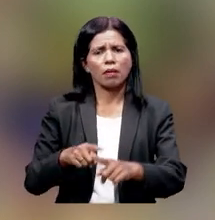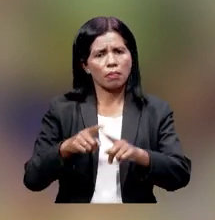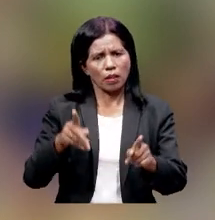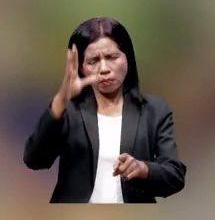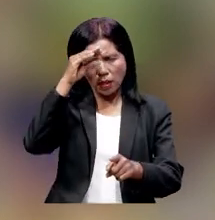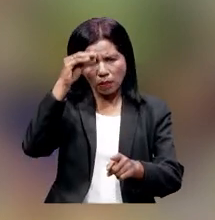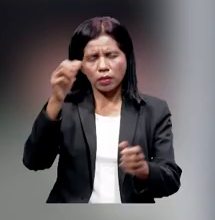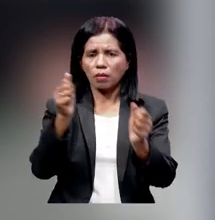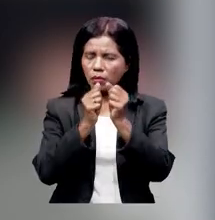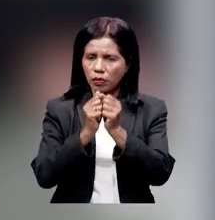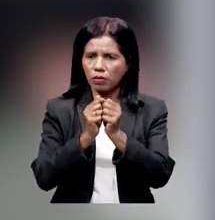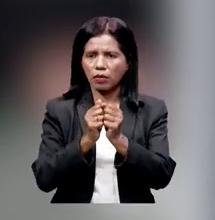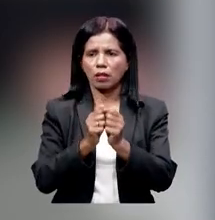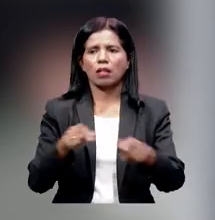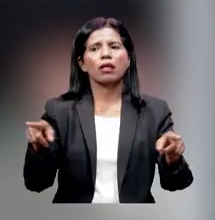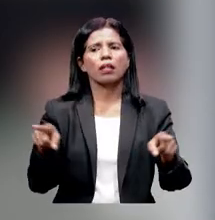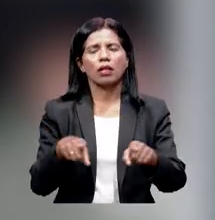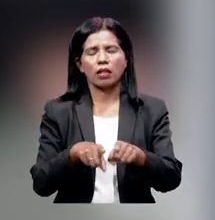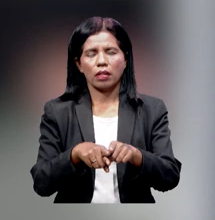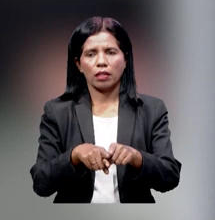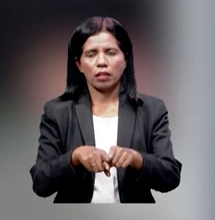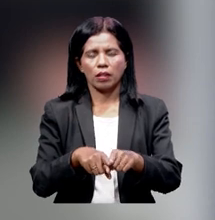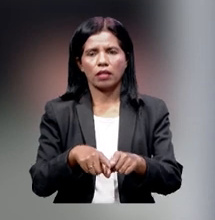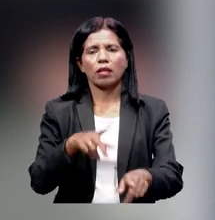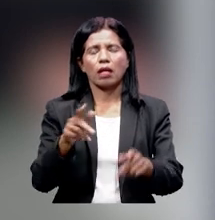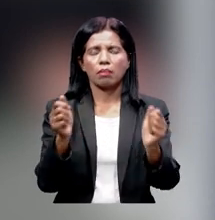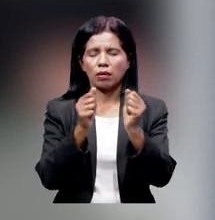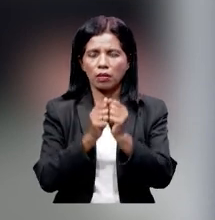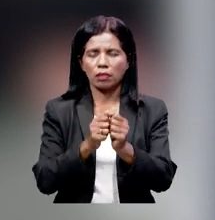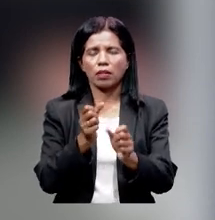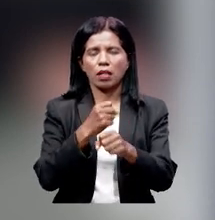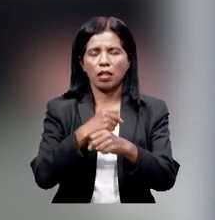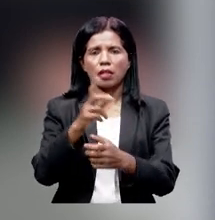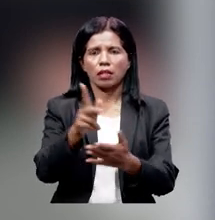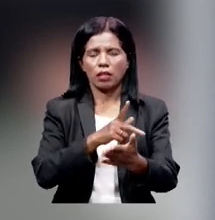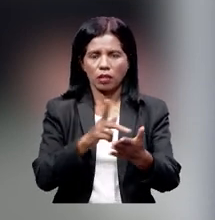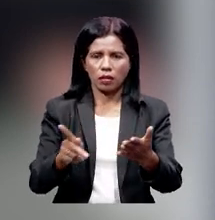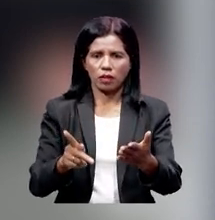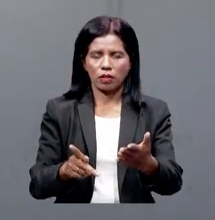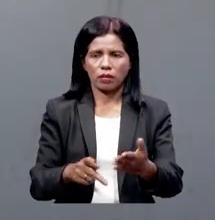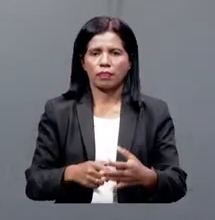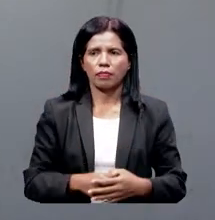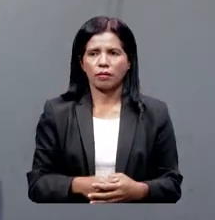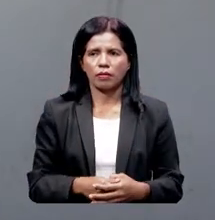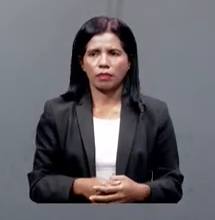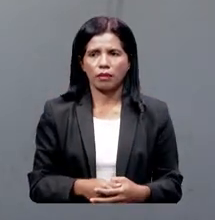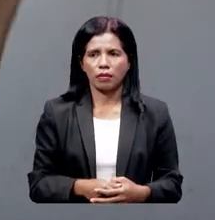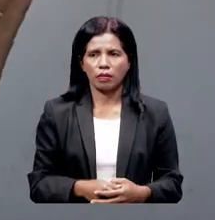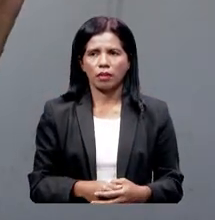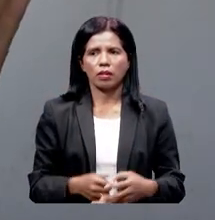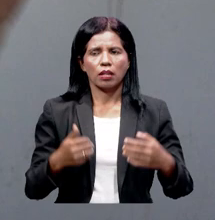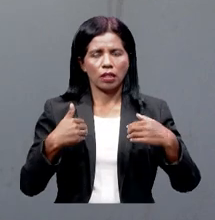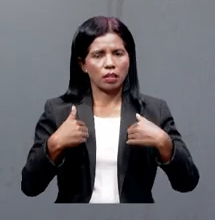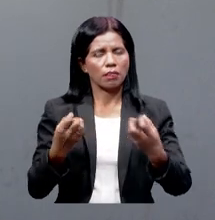outro sai hanesan a gente crime e a gente hanesan instigação ou cumplicidade mas e a barra lá